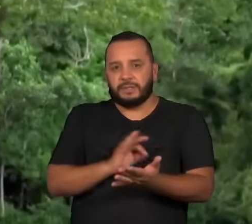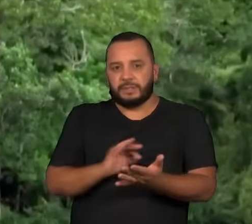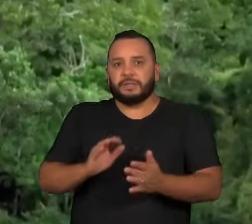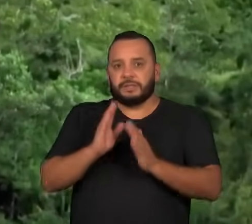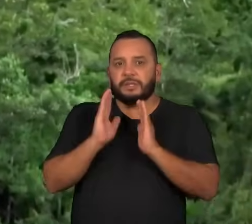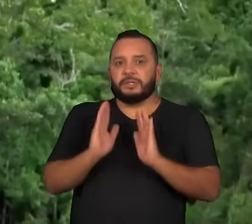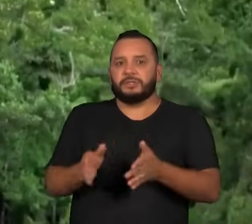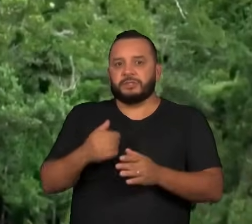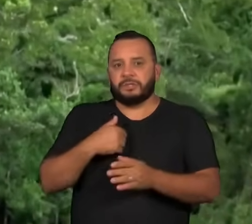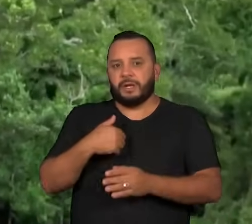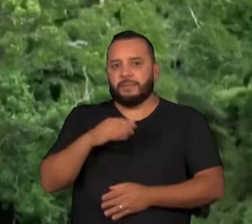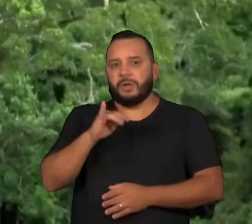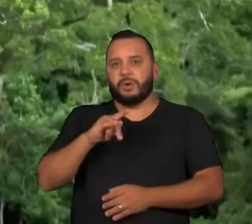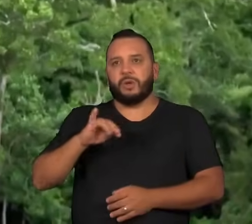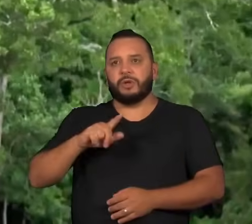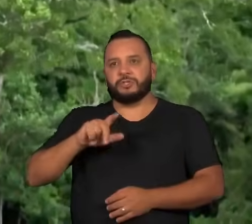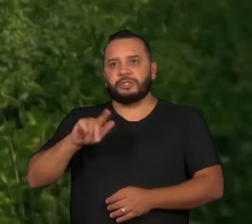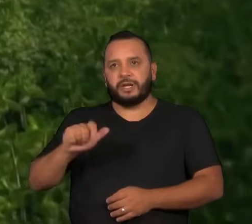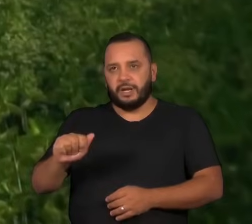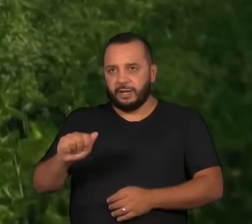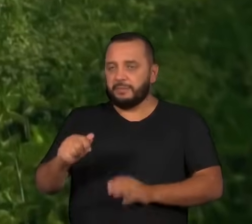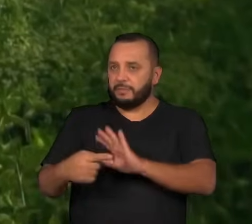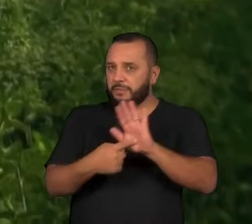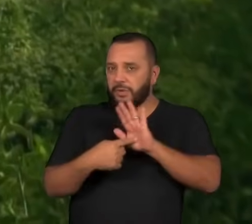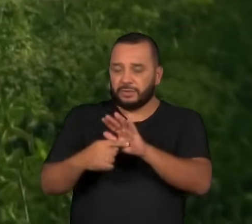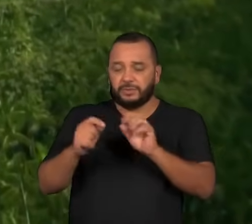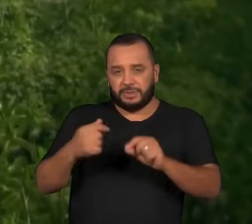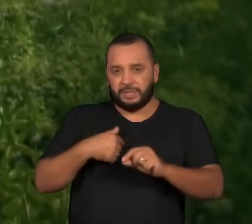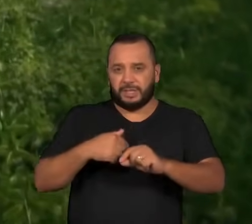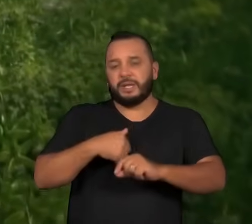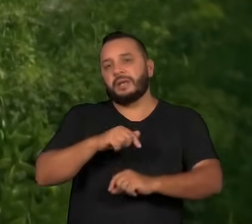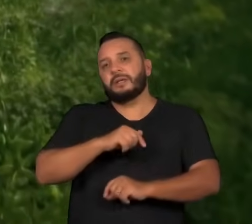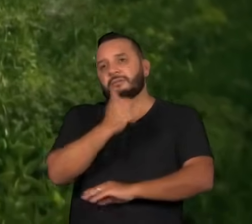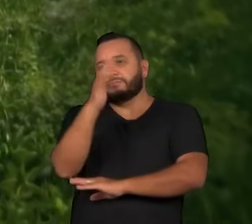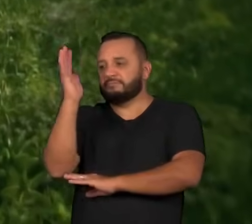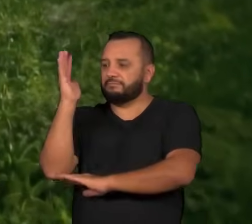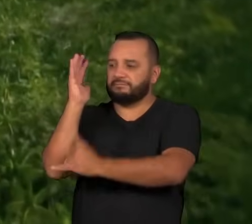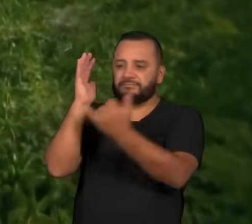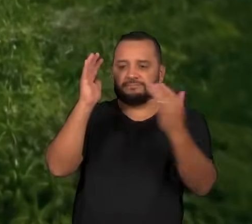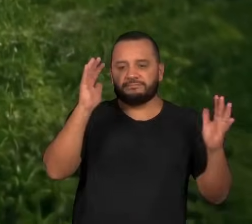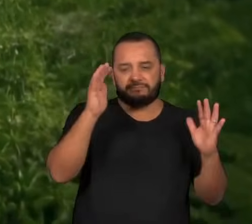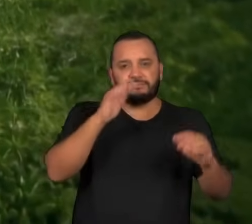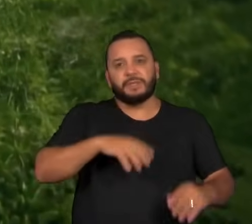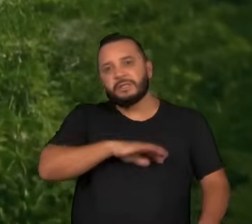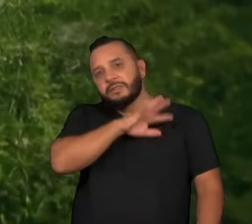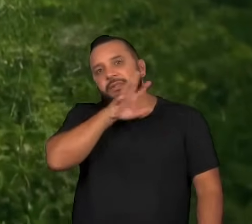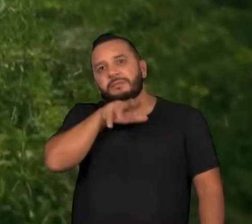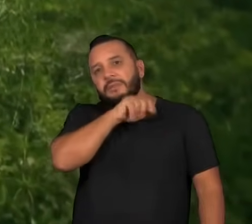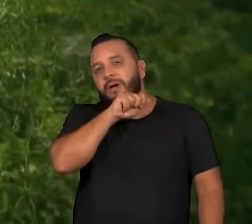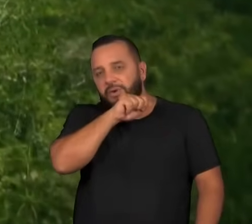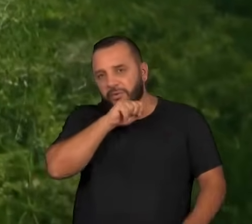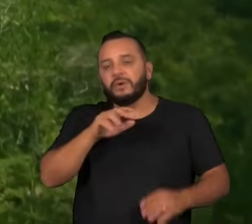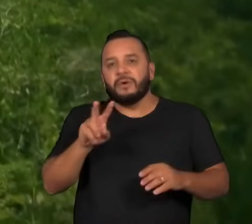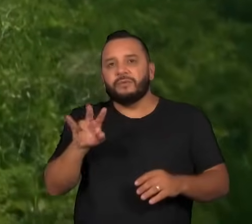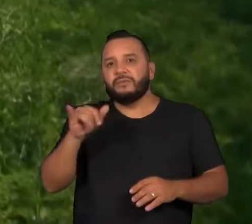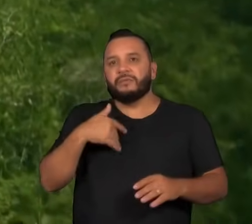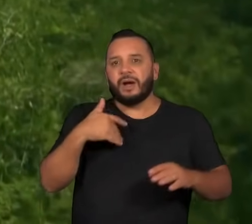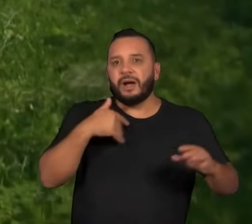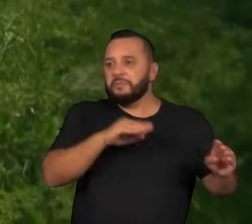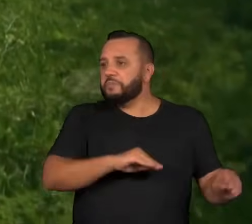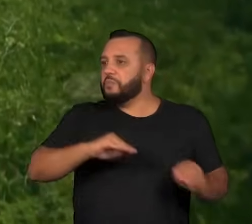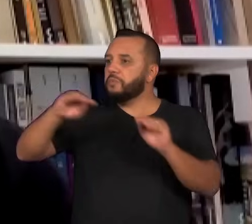Biological Conservation, aponta que fauna e flora vão migrar em busca de locais mais favoráveis à